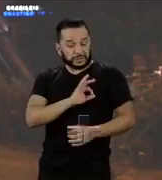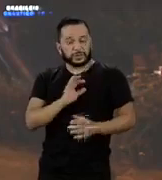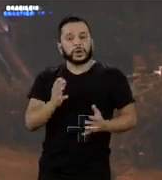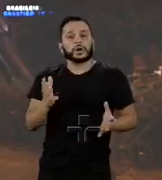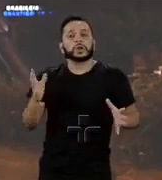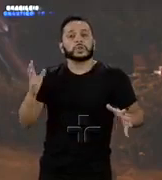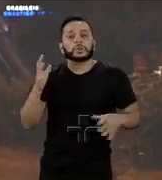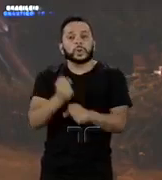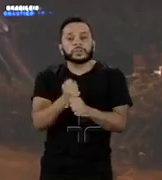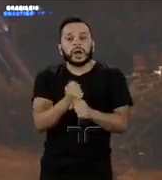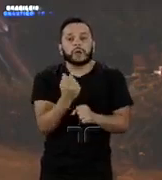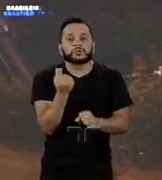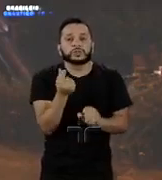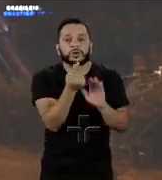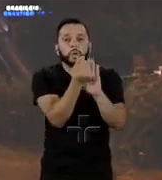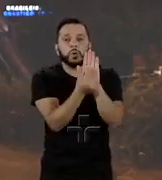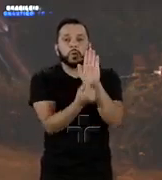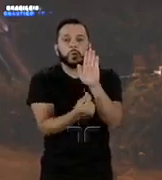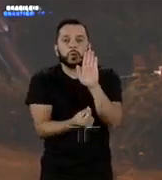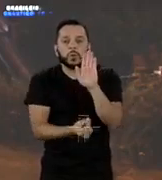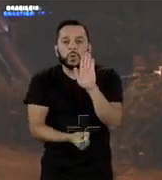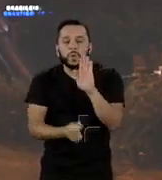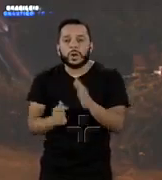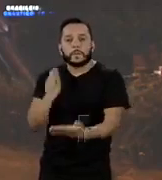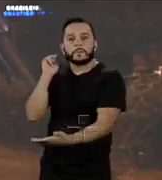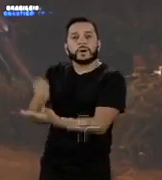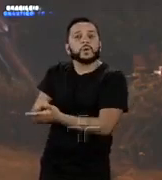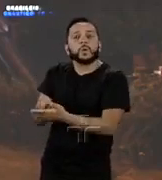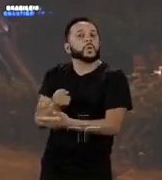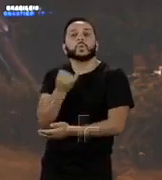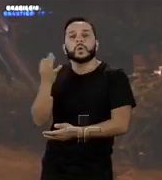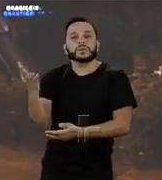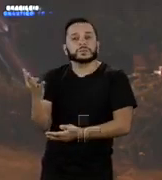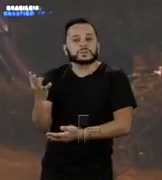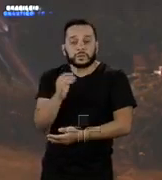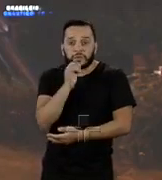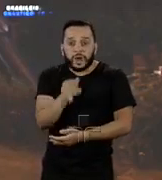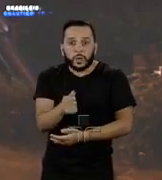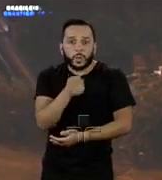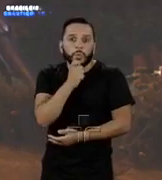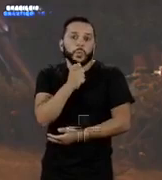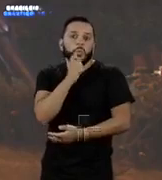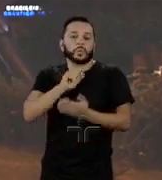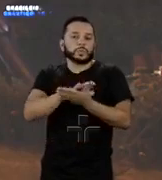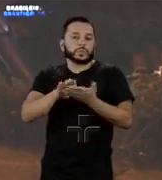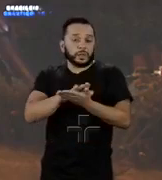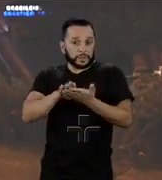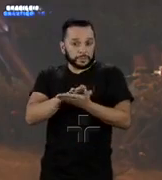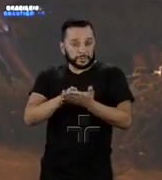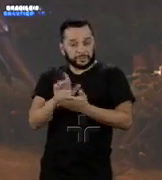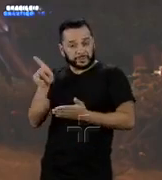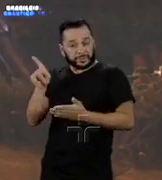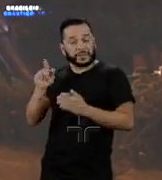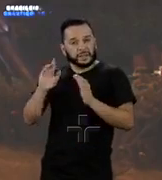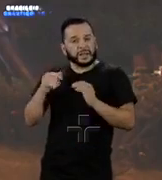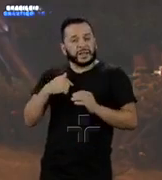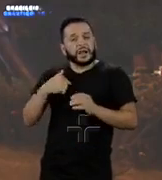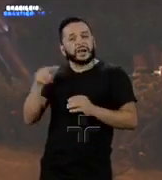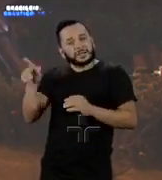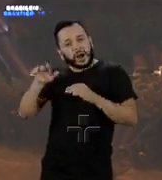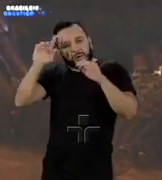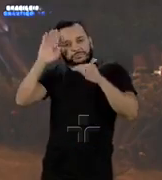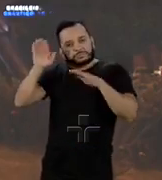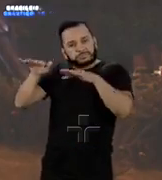orçamento da intervenção federal. A atuação do governo na segurança do Rio de Janeiro está prevista até o dia 31